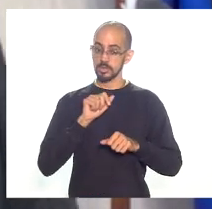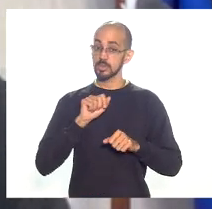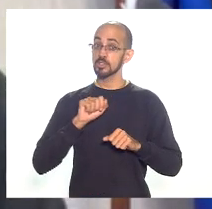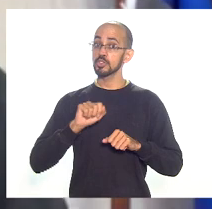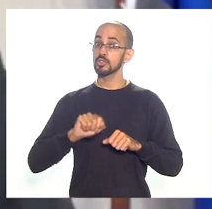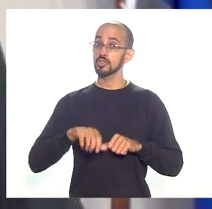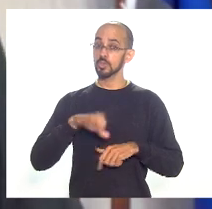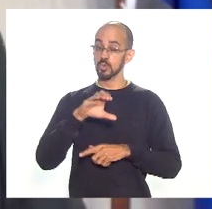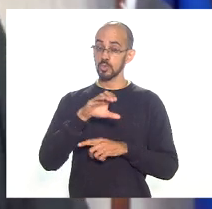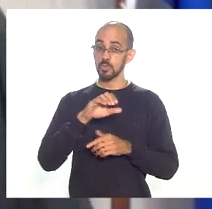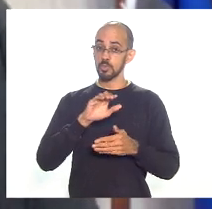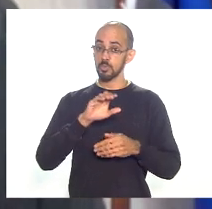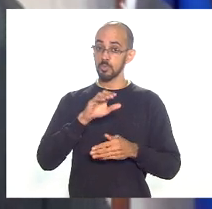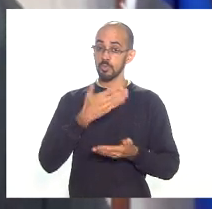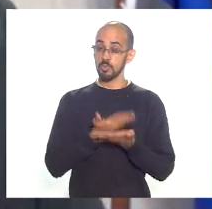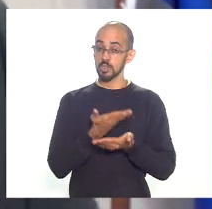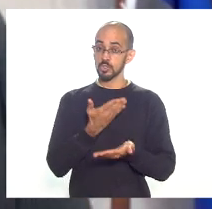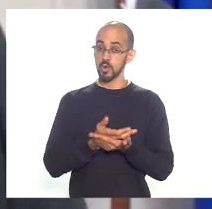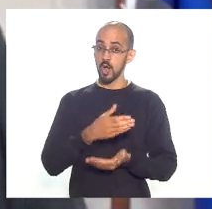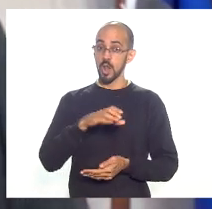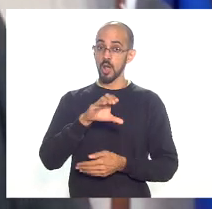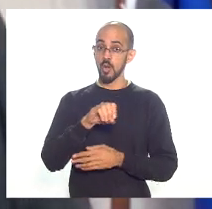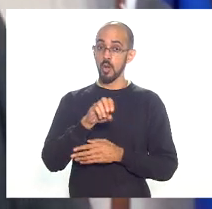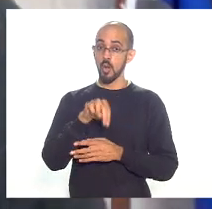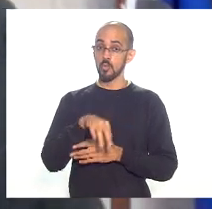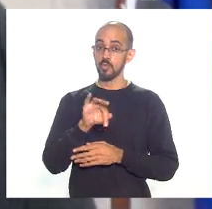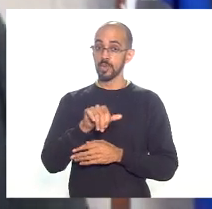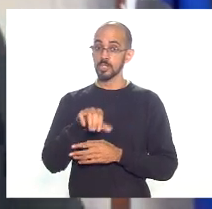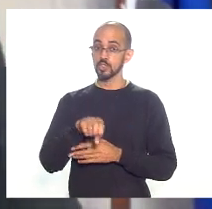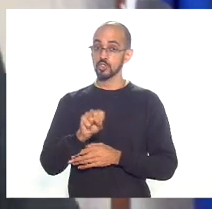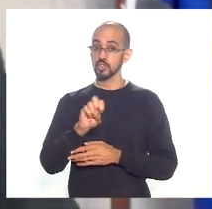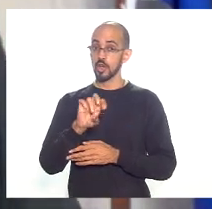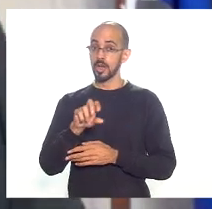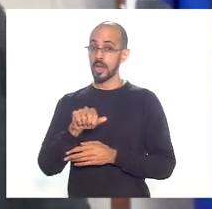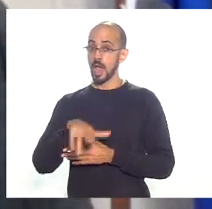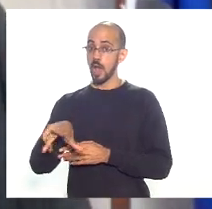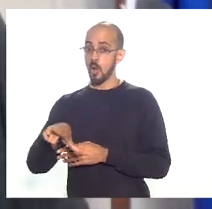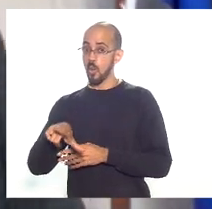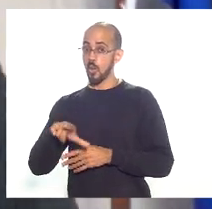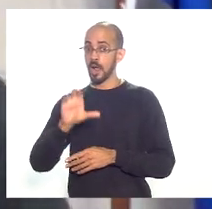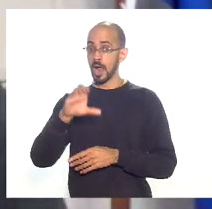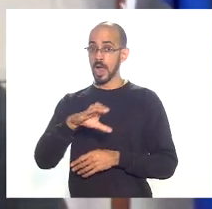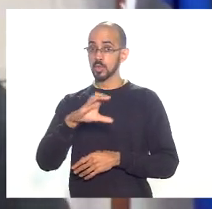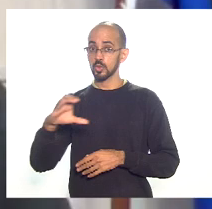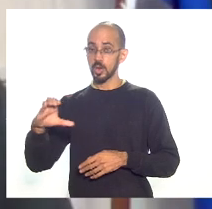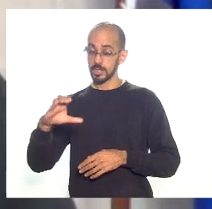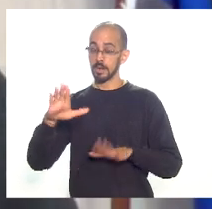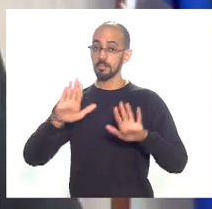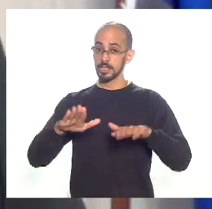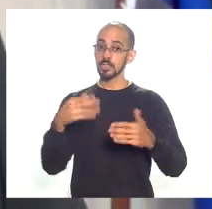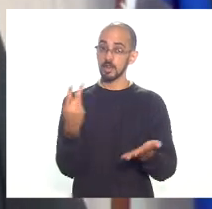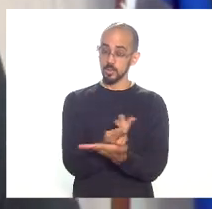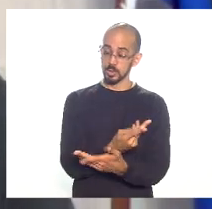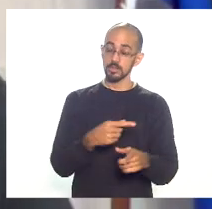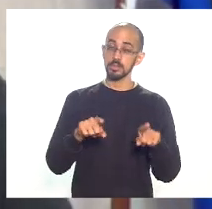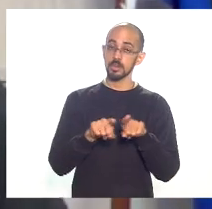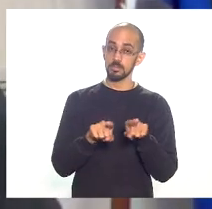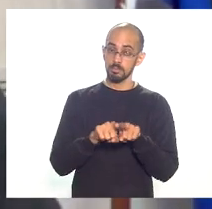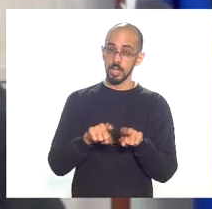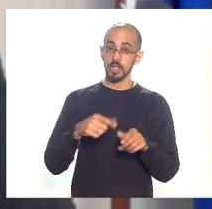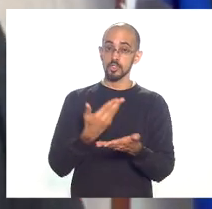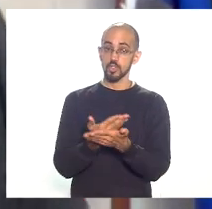colégio confessional católico isso se repete nas instituições públicas nas demais instituições privadas os professores